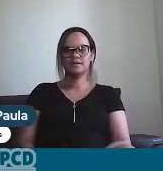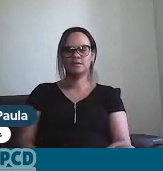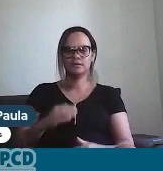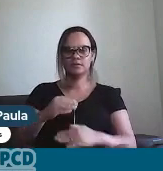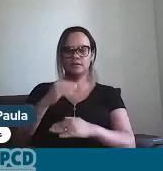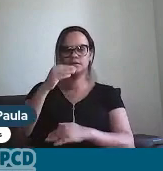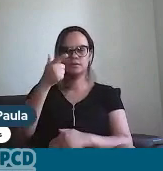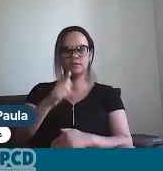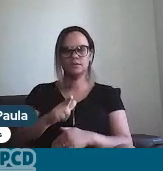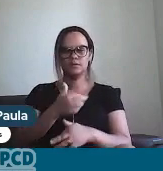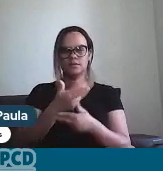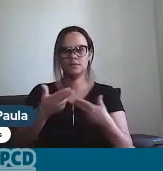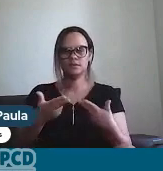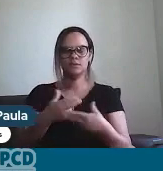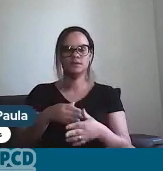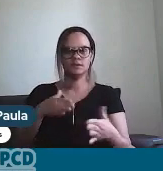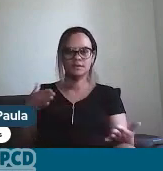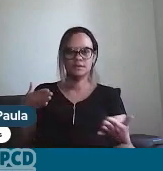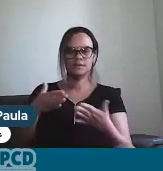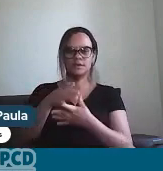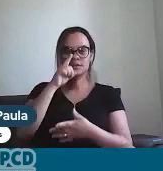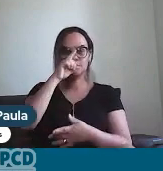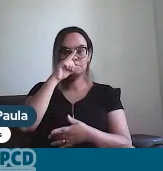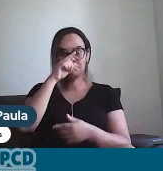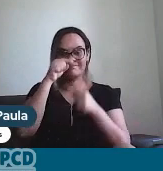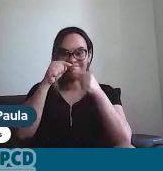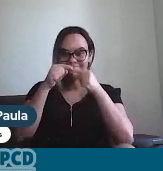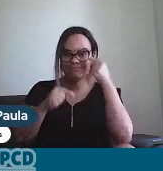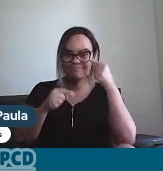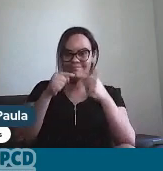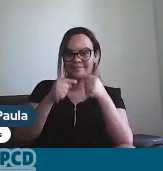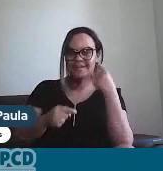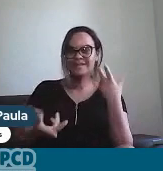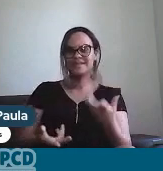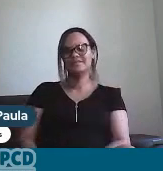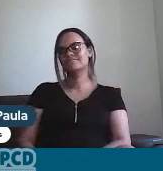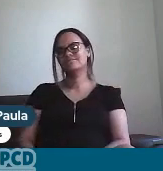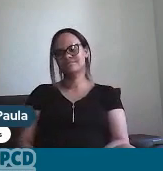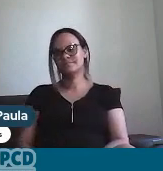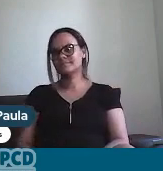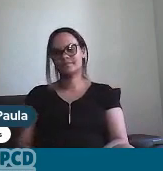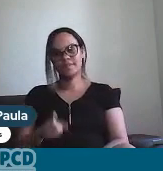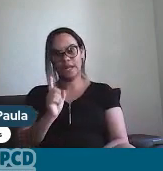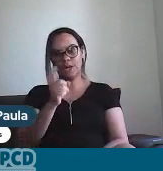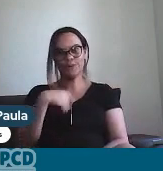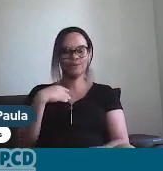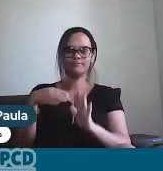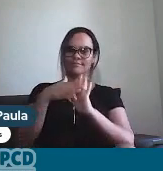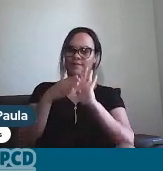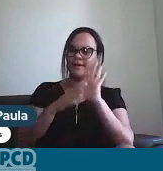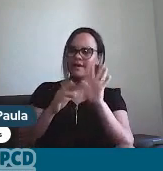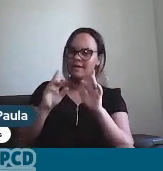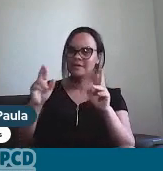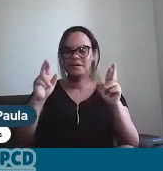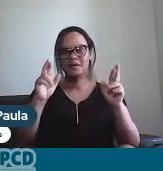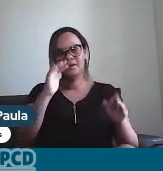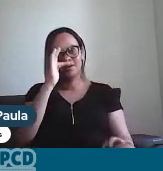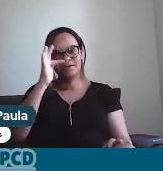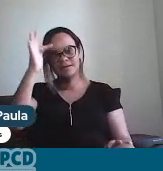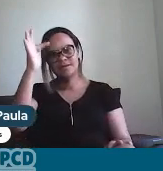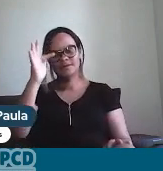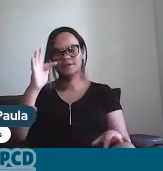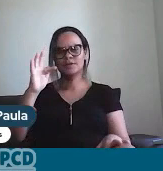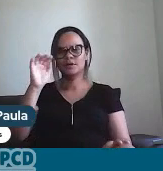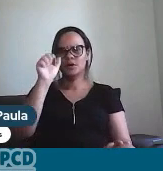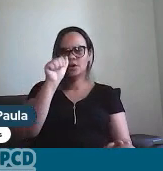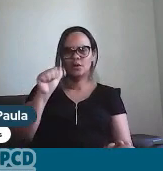outras coisas, corre esse risco de cair na incoerência, né, e aí depois não é esse o plano, futuramente eu imagino que os entes todos